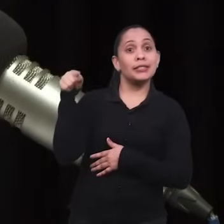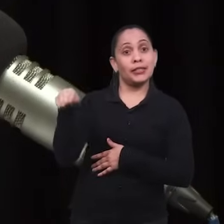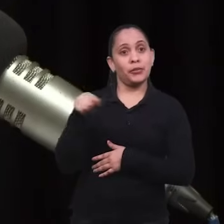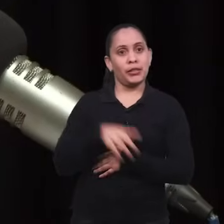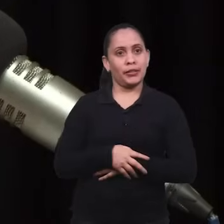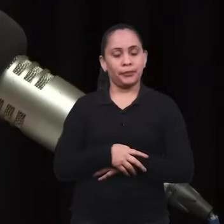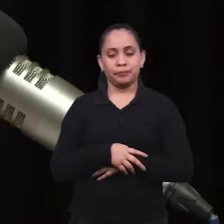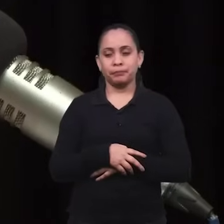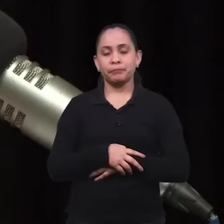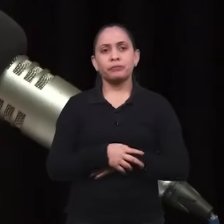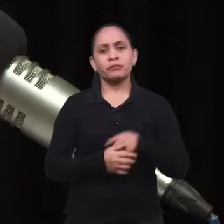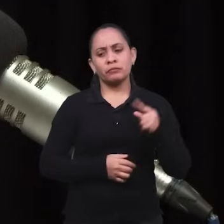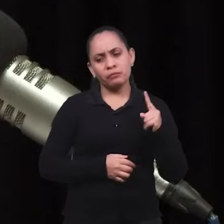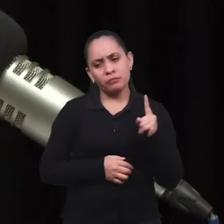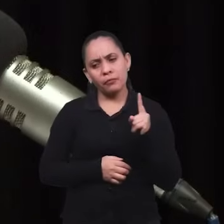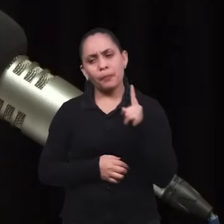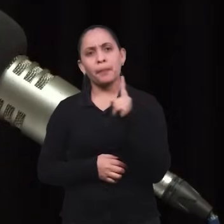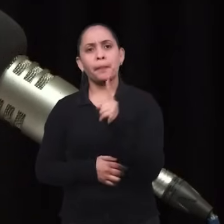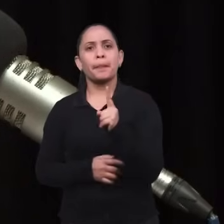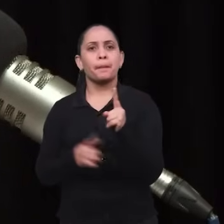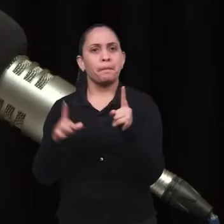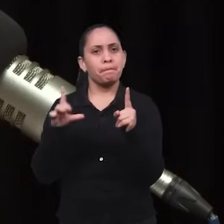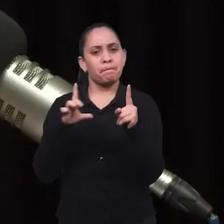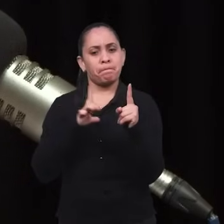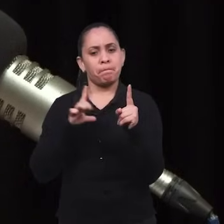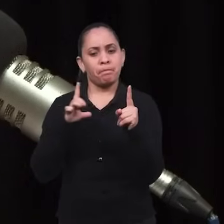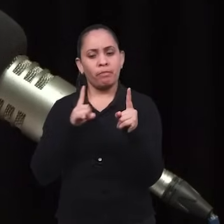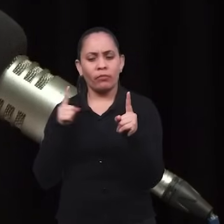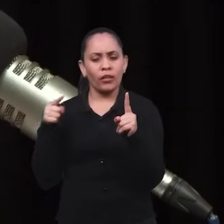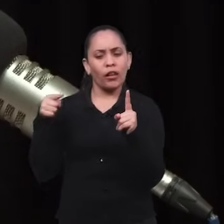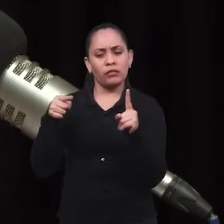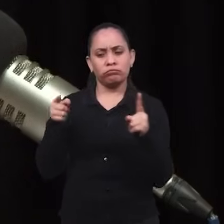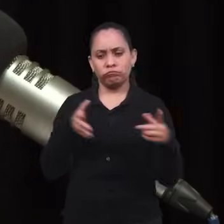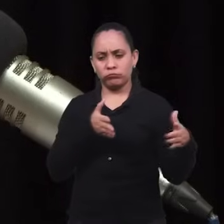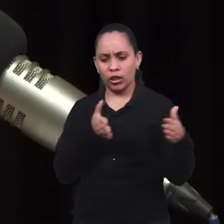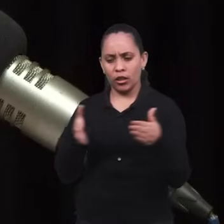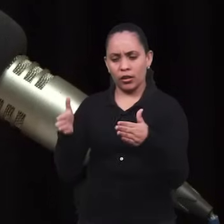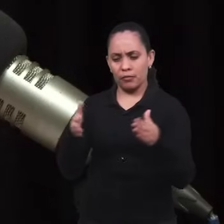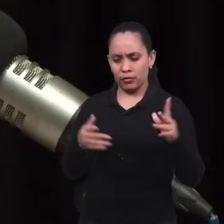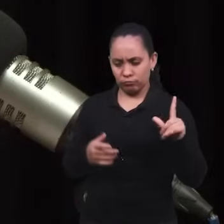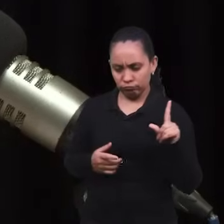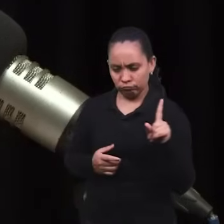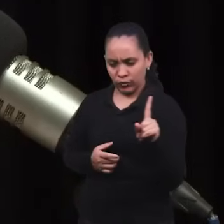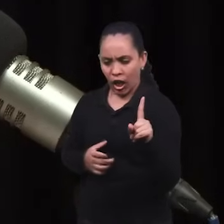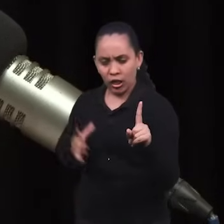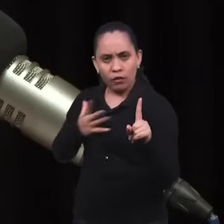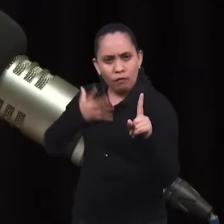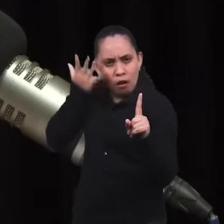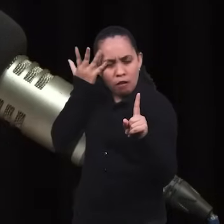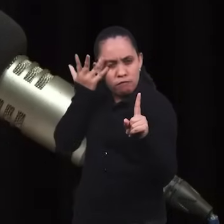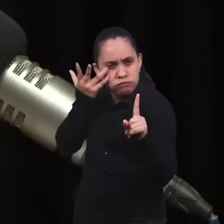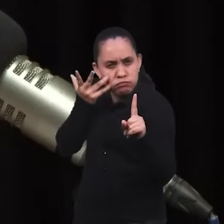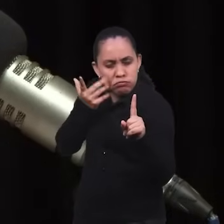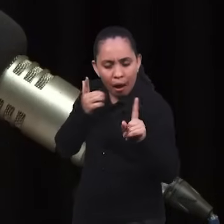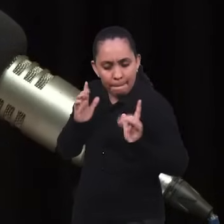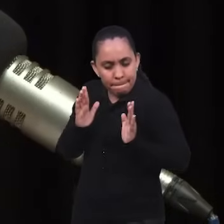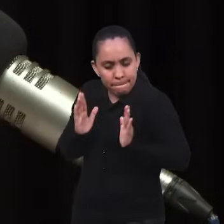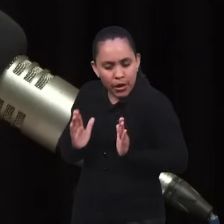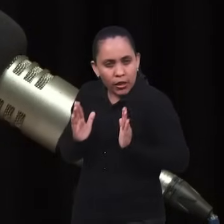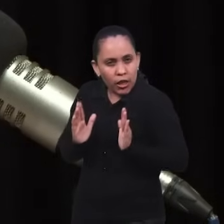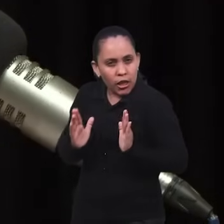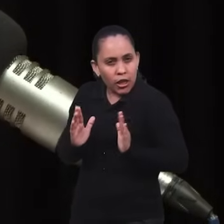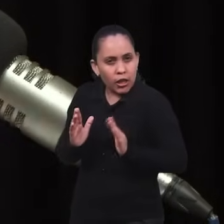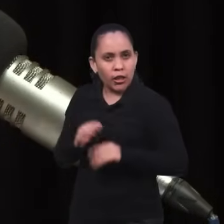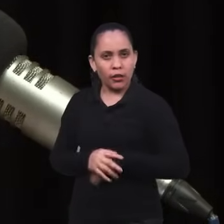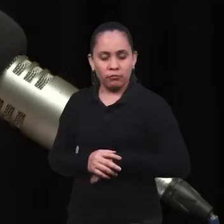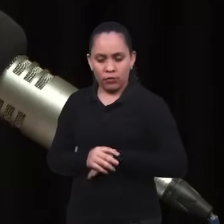foi abordado, né, abordado a expressão que eu estou usando aqui, por um leão, um filhote de leão, que a Bíblia diz, né?